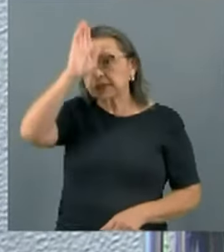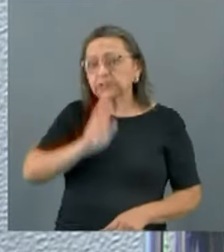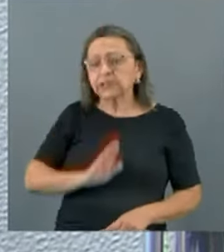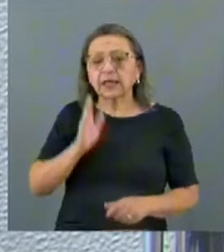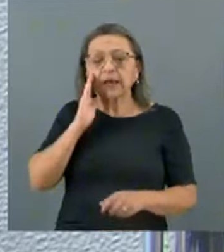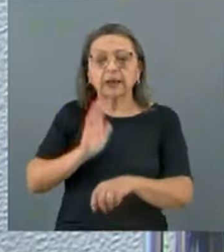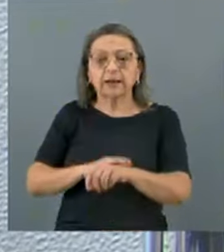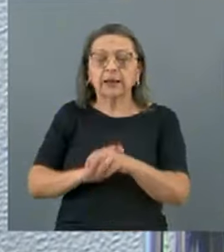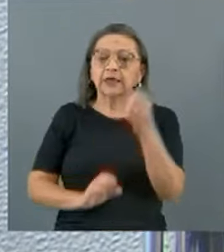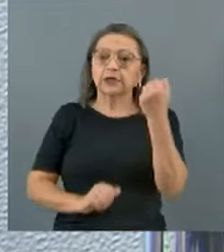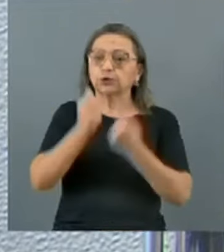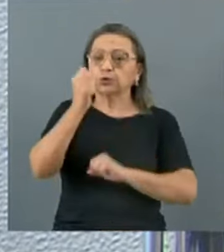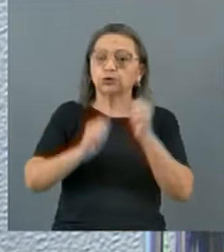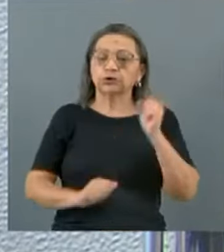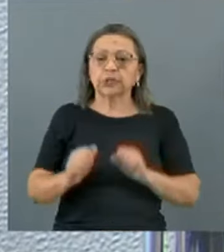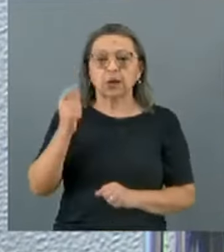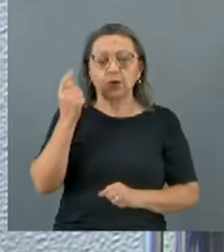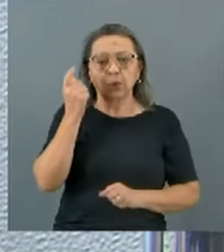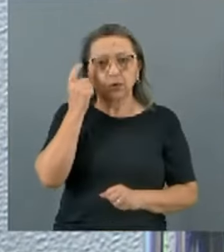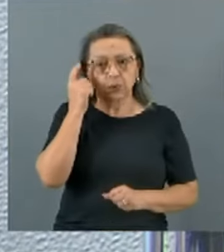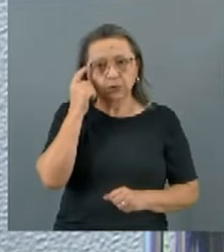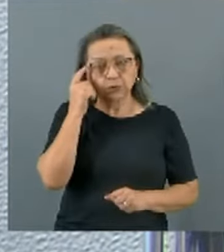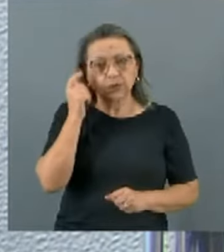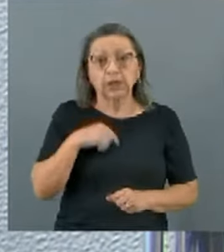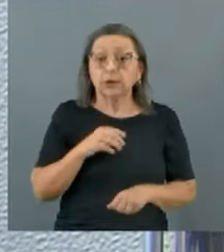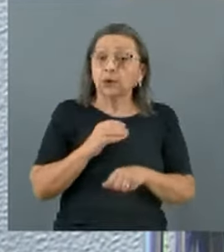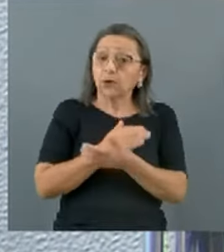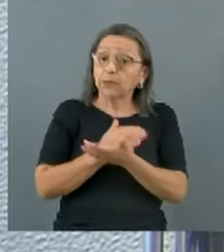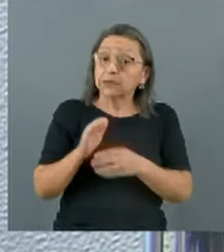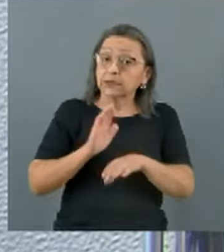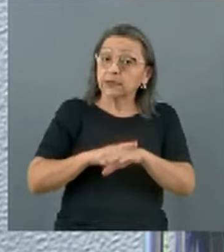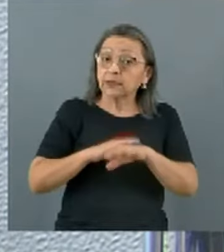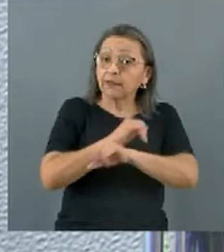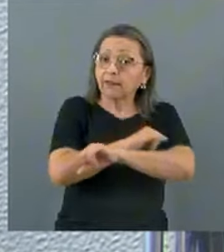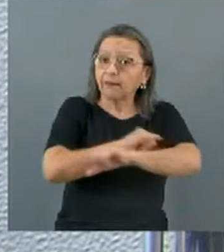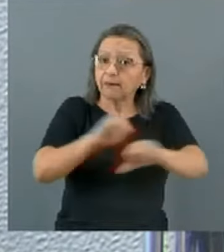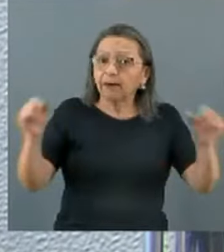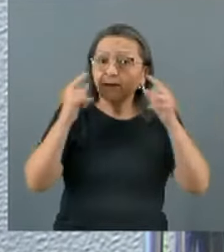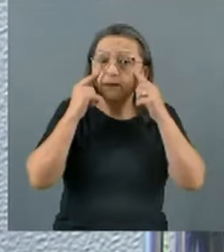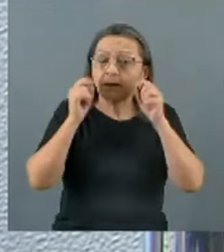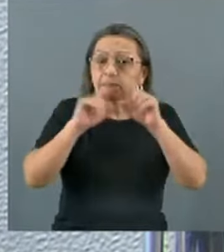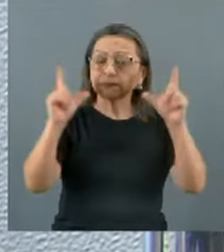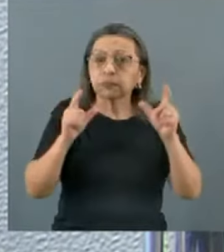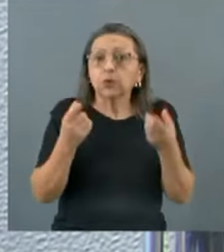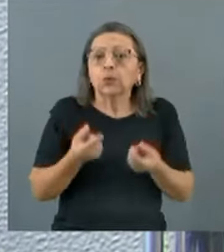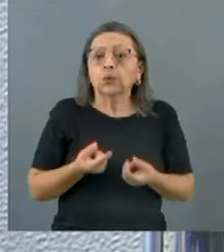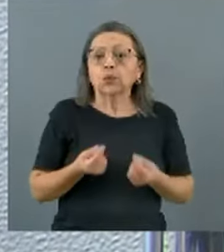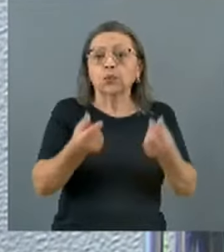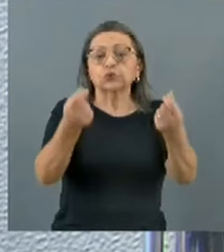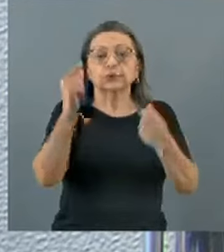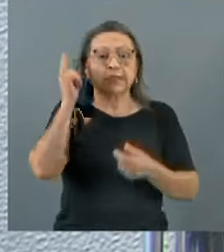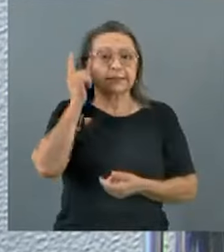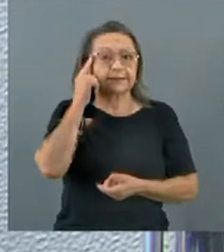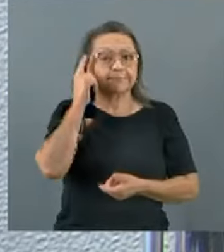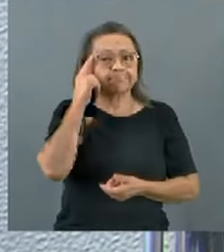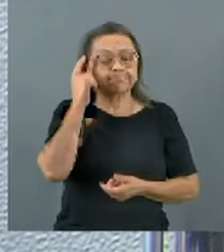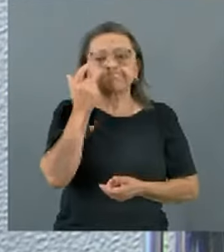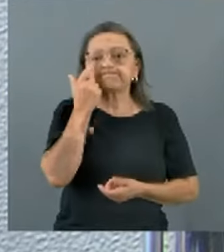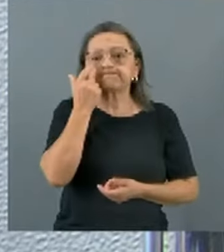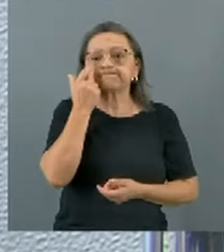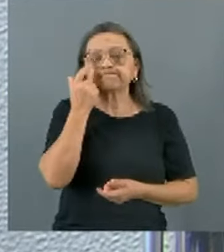Indústria Ótica. Eu quero começar fazendo um alerta, chamando a atenção em relação ao custo das lentes